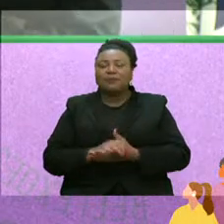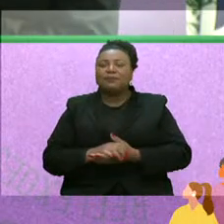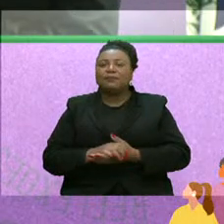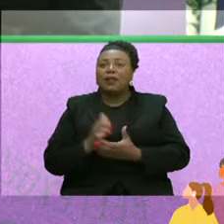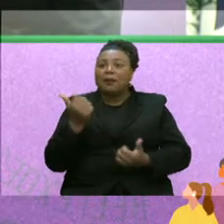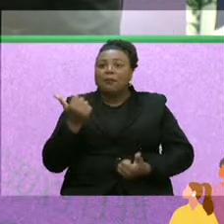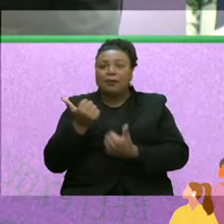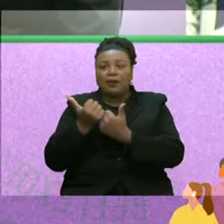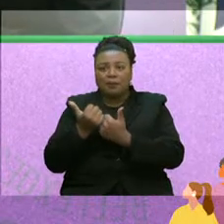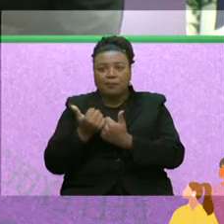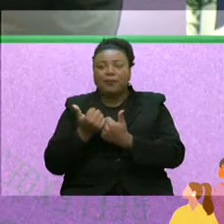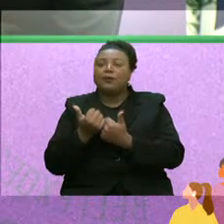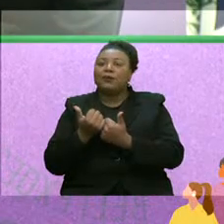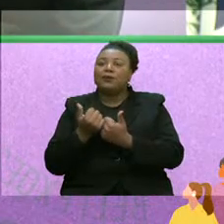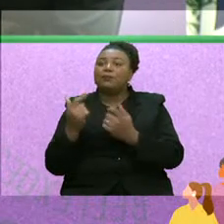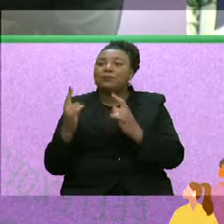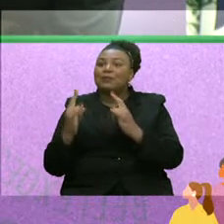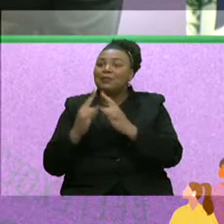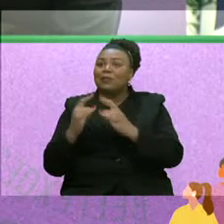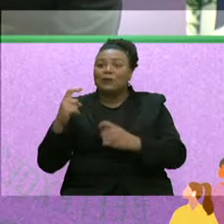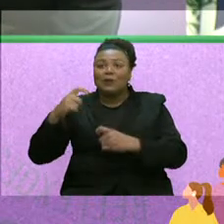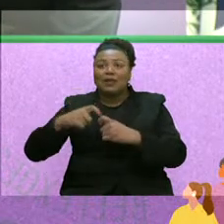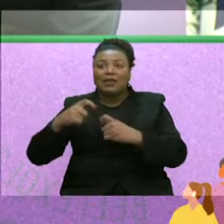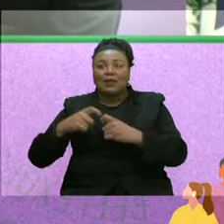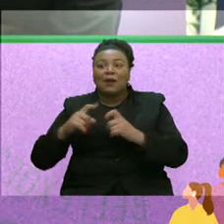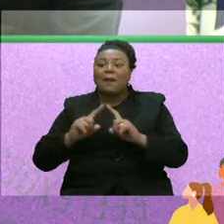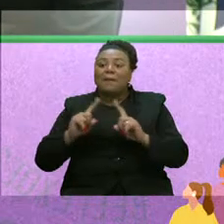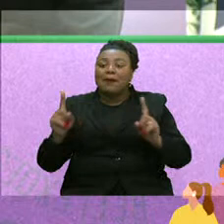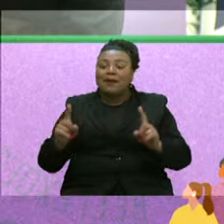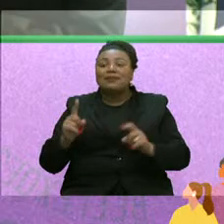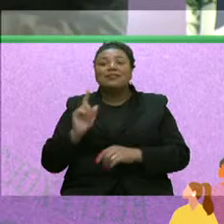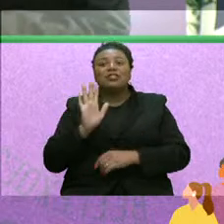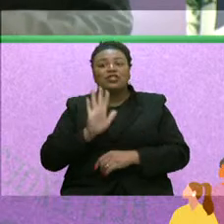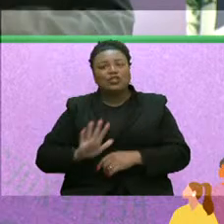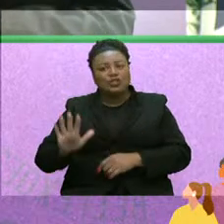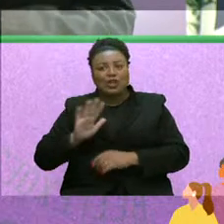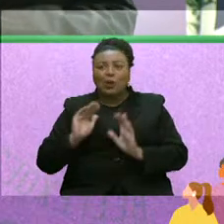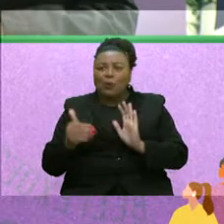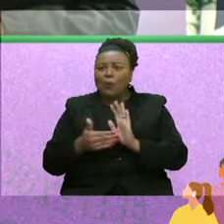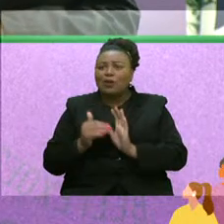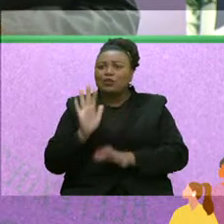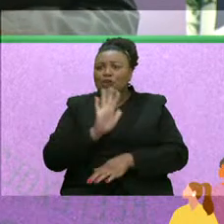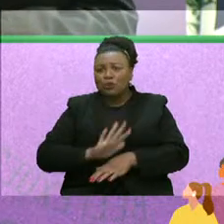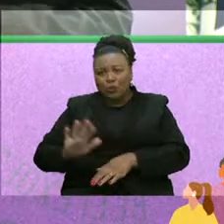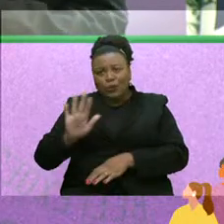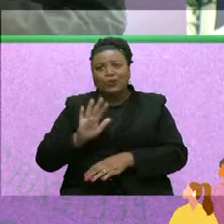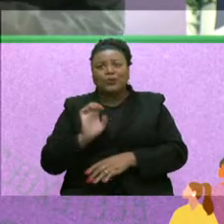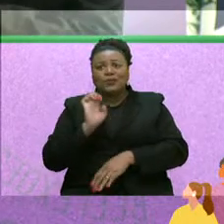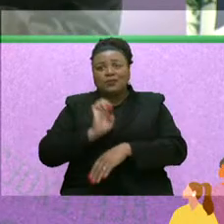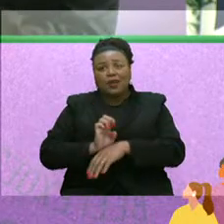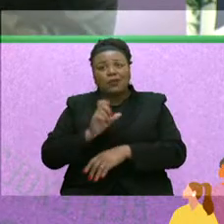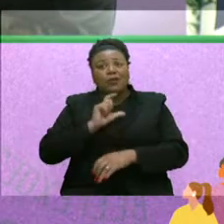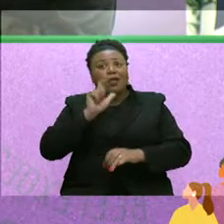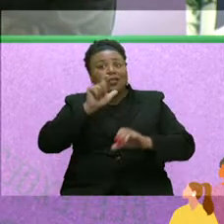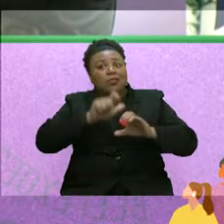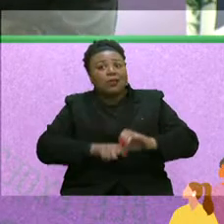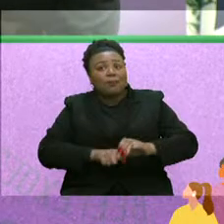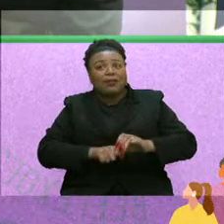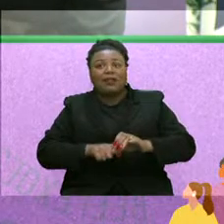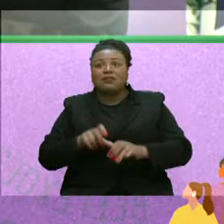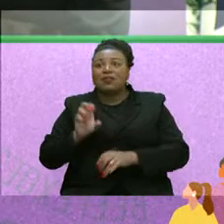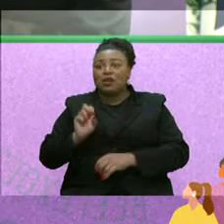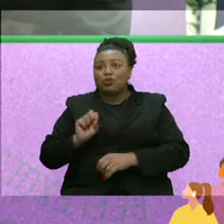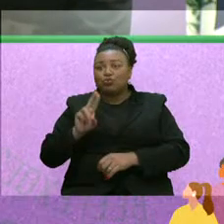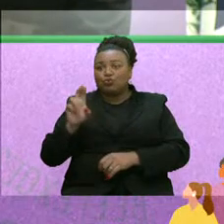pelo apoio e por centros clínicos. Mas, de uma forma geral, quase todo o Estado tem uma dependência de 50% do